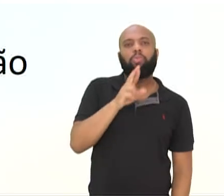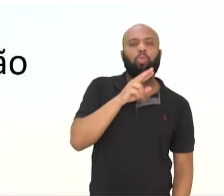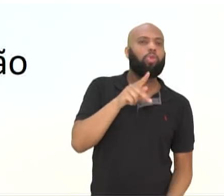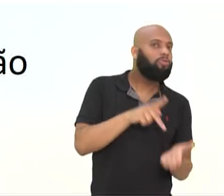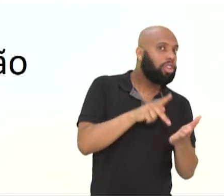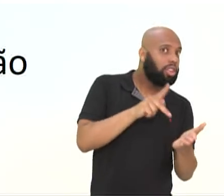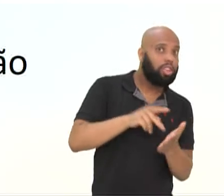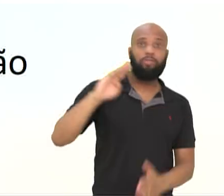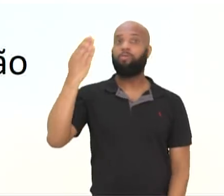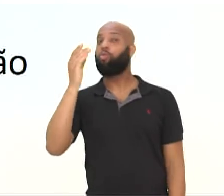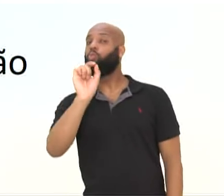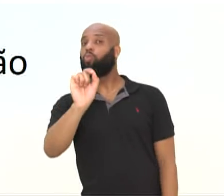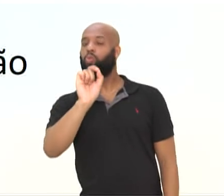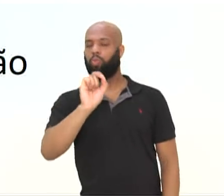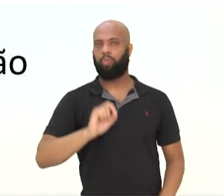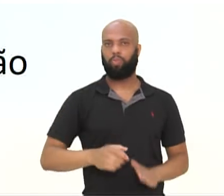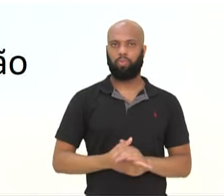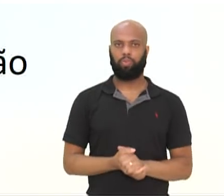ou falsas.